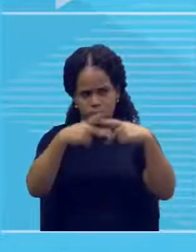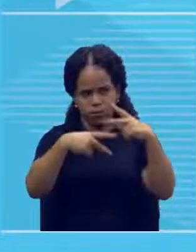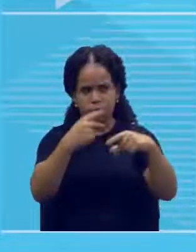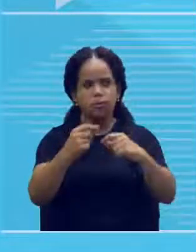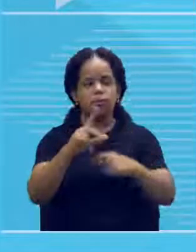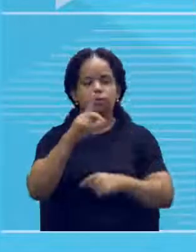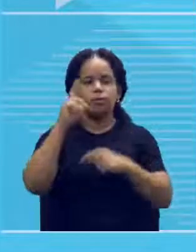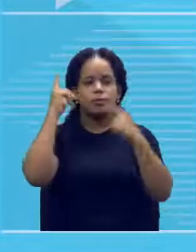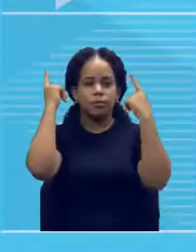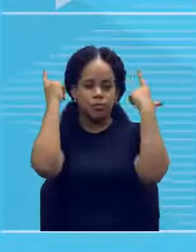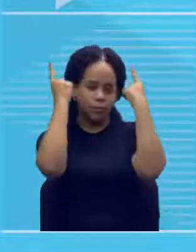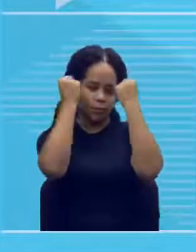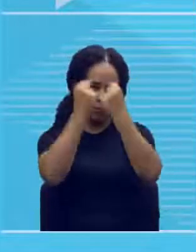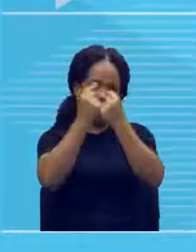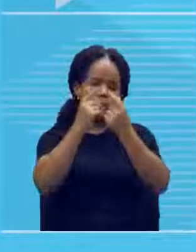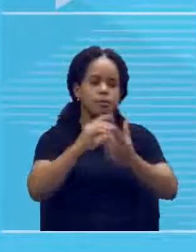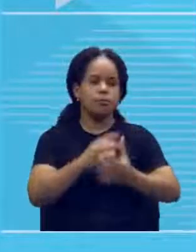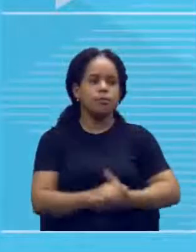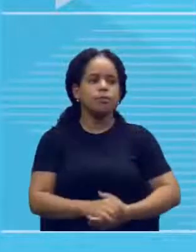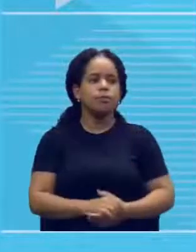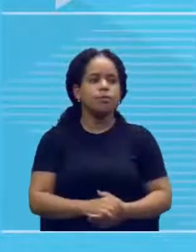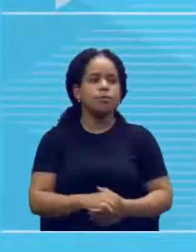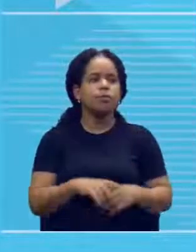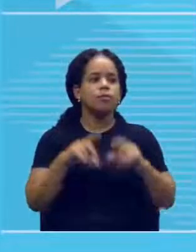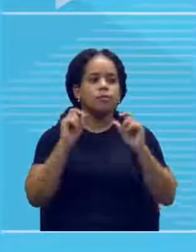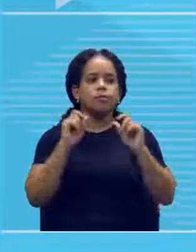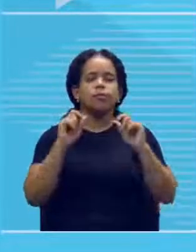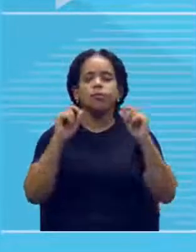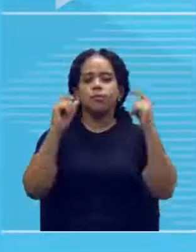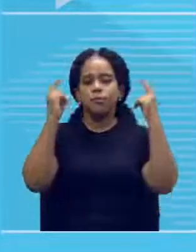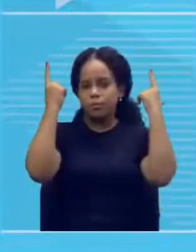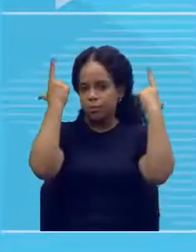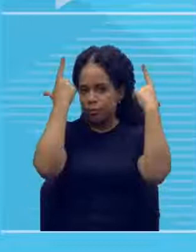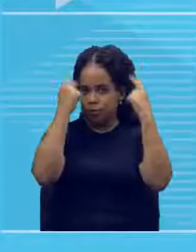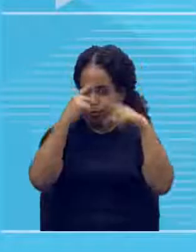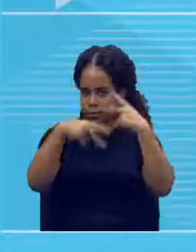grego? O que é um presente de grego?